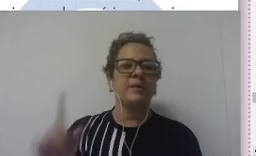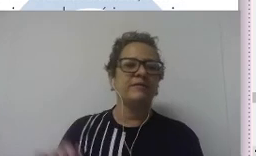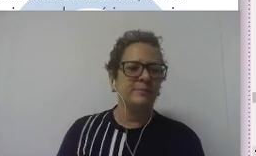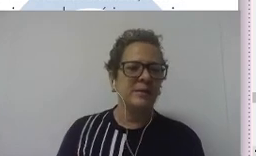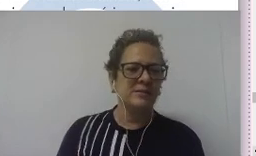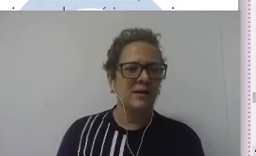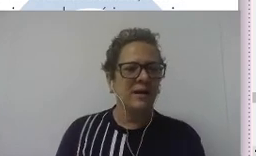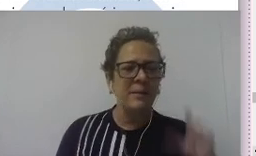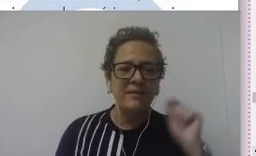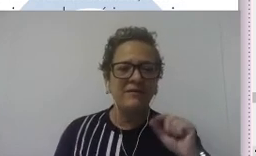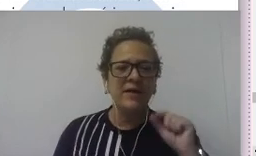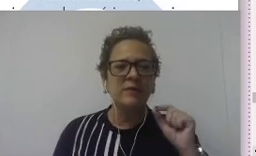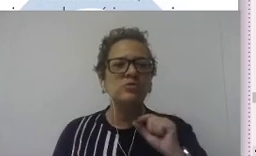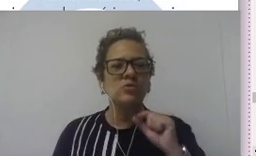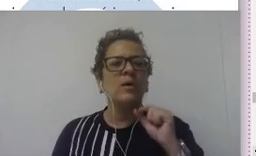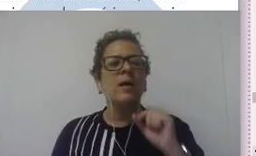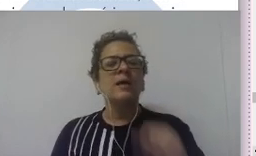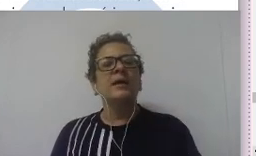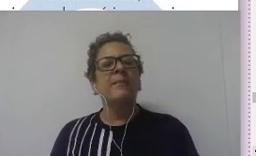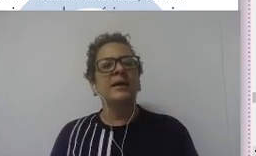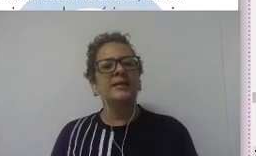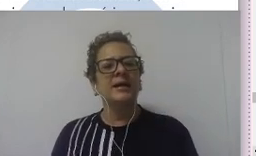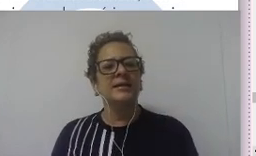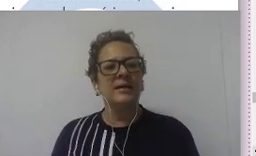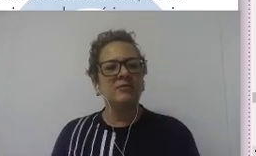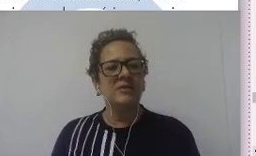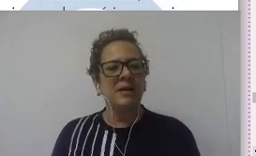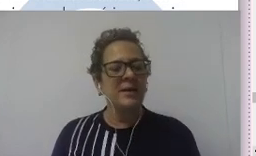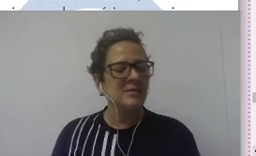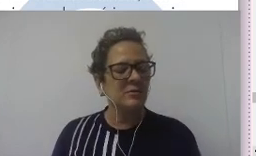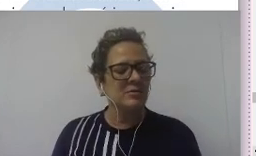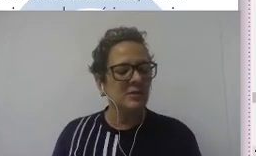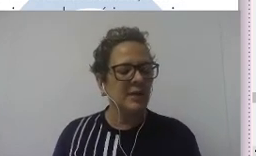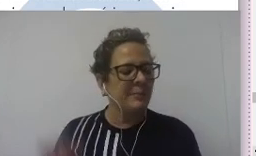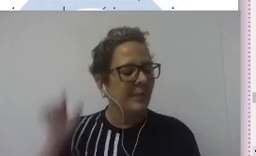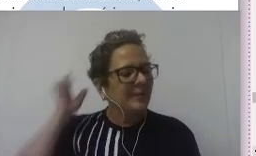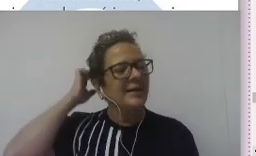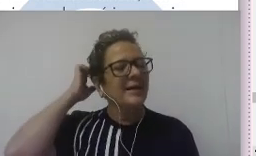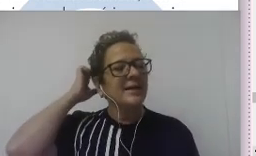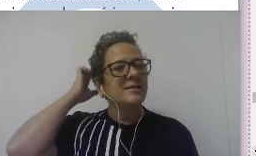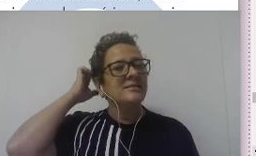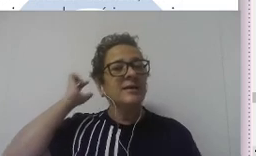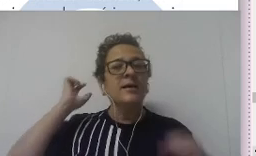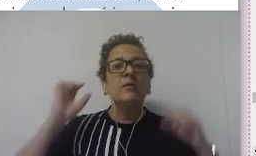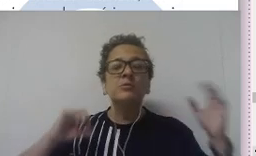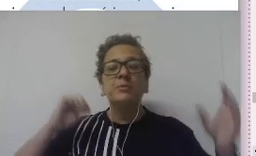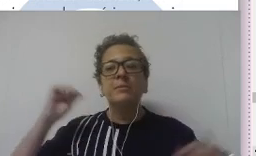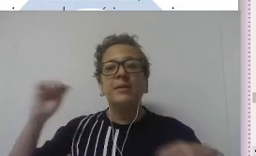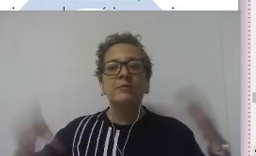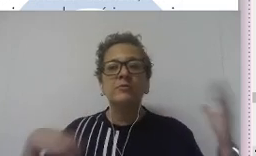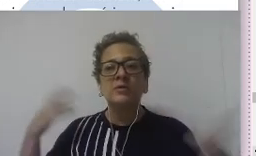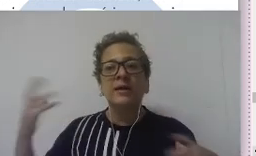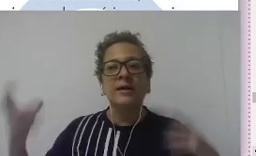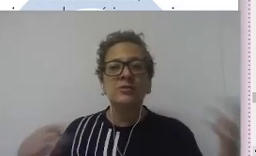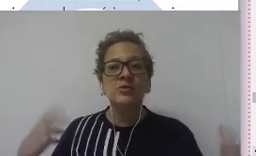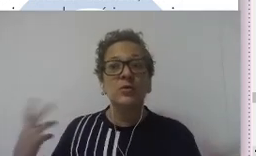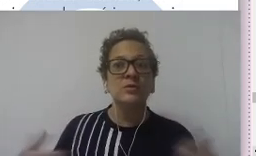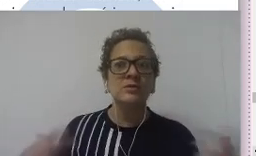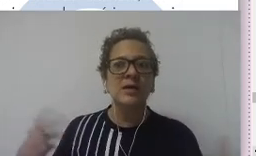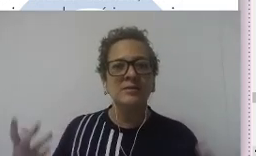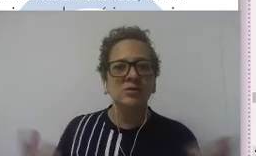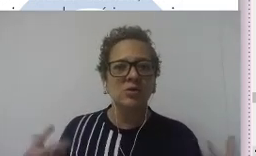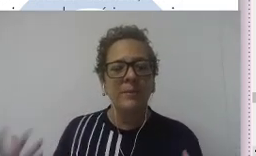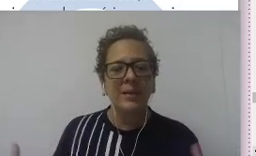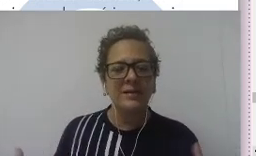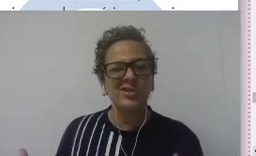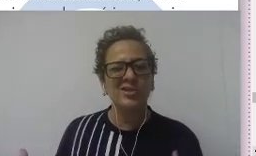para abafar o som da maquinaria e causar mais emoção na plateia, quer dizer, os primeiros sons,